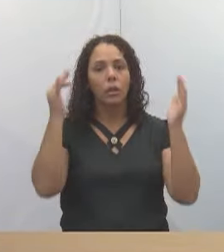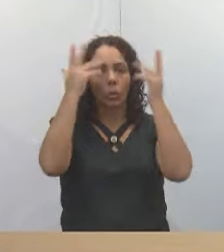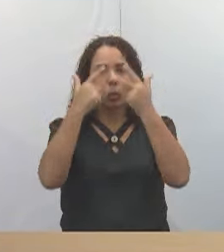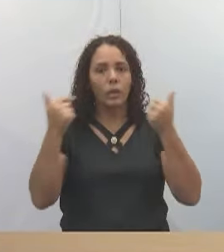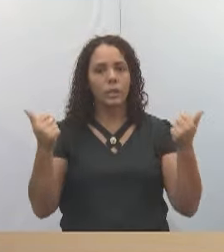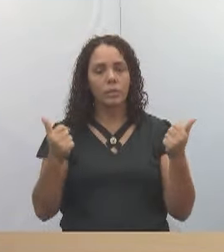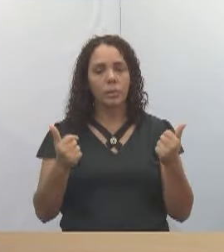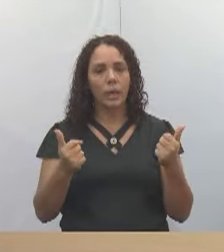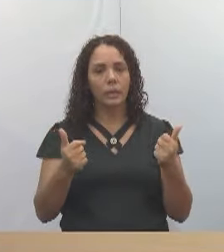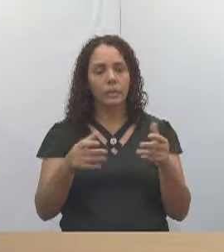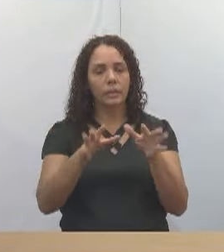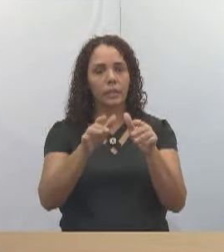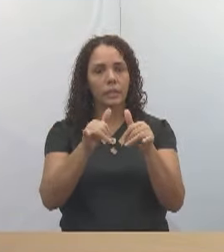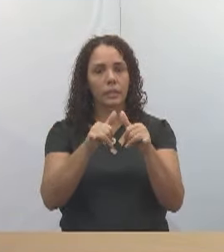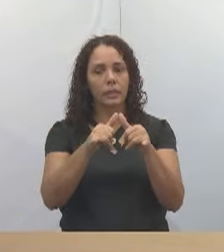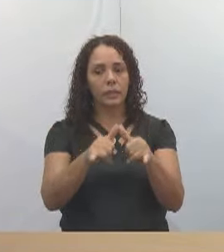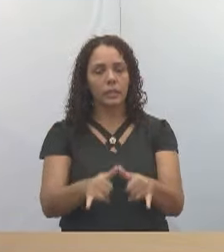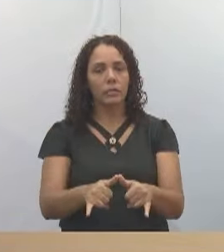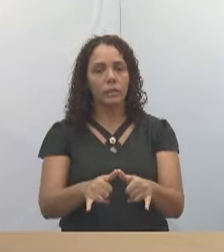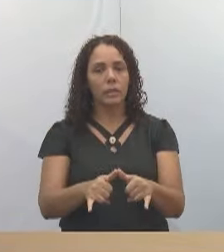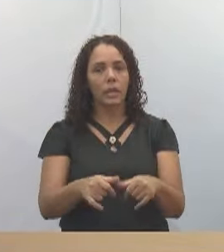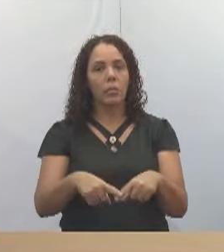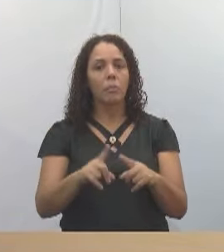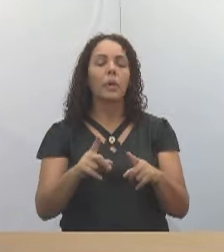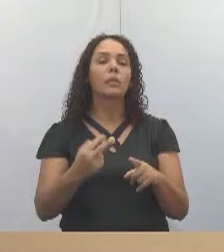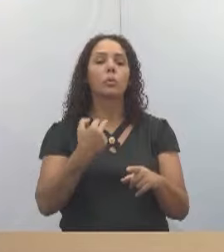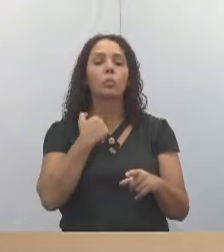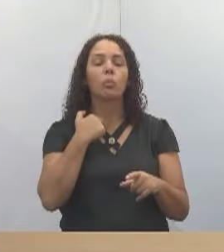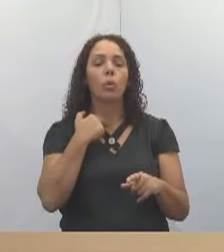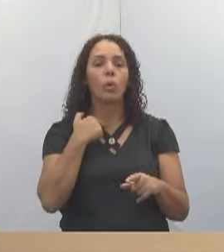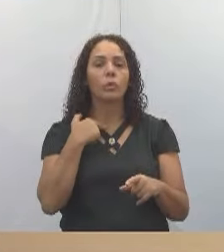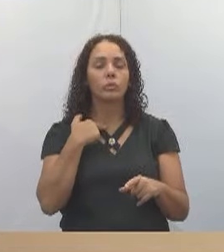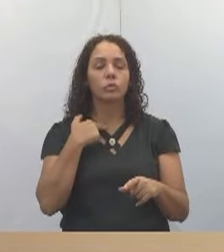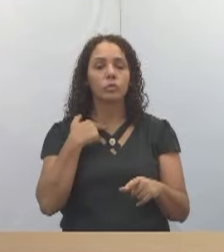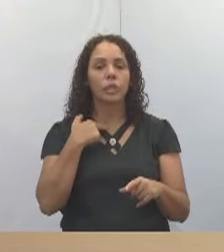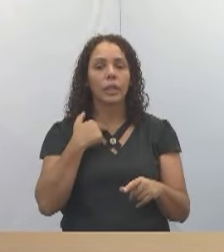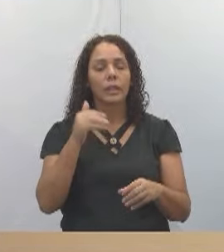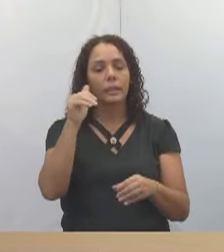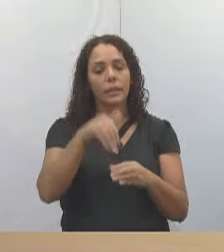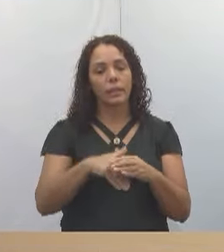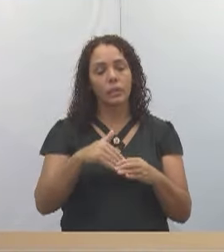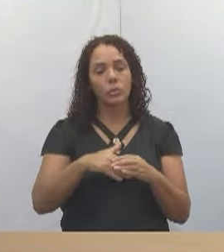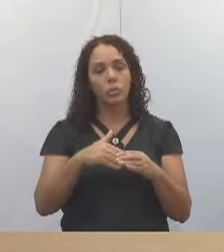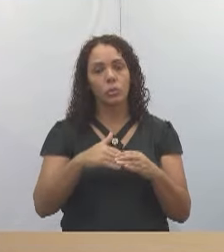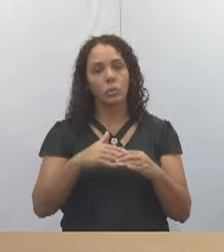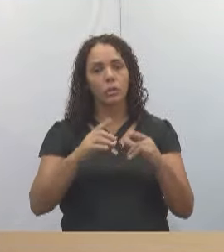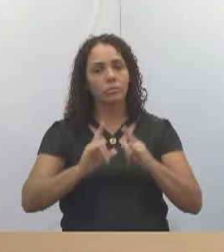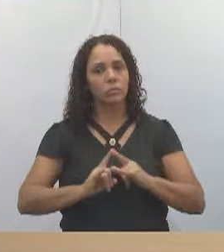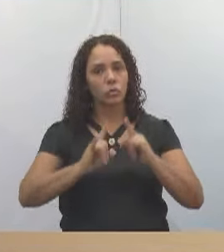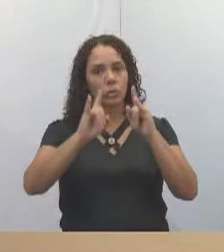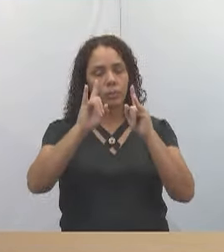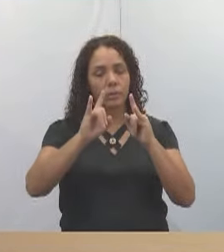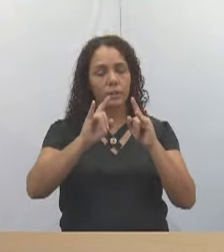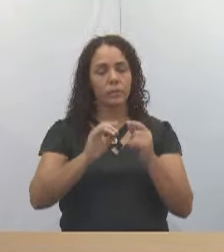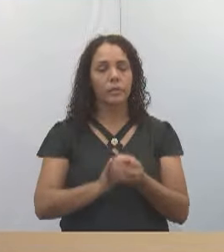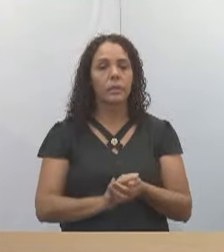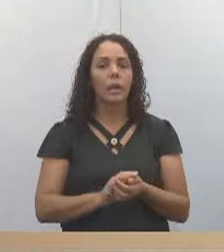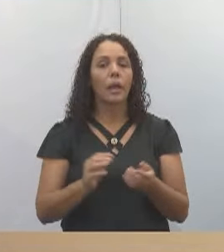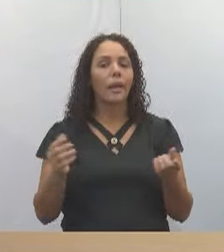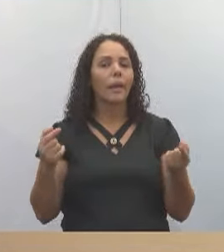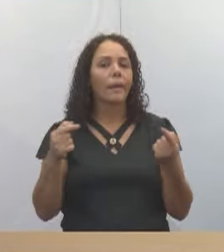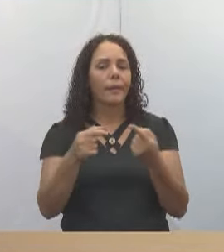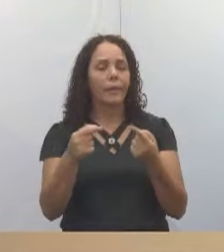ir e vir de forma direta, e referido dispositivo ofende o princípio da razoabilidade